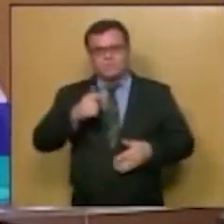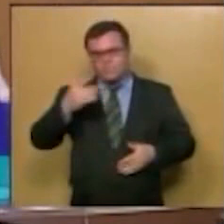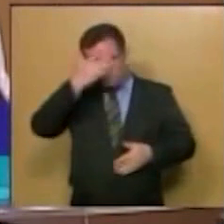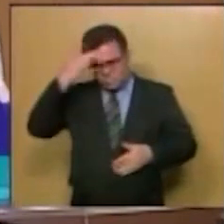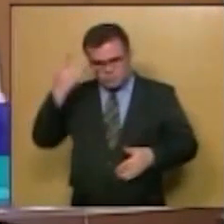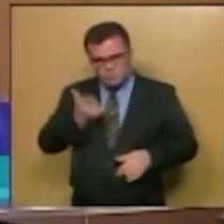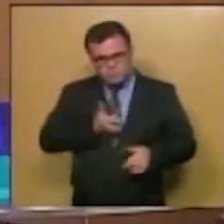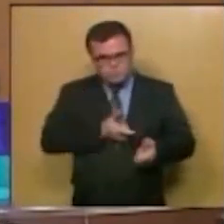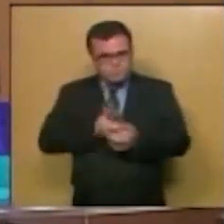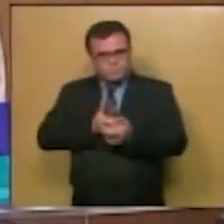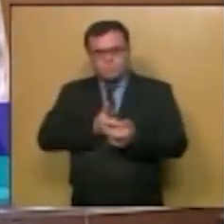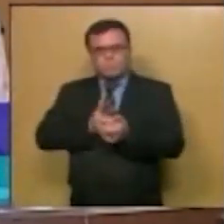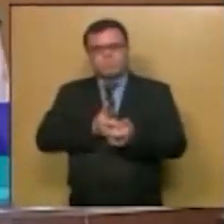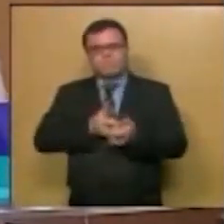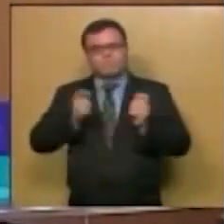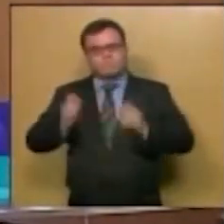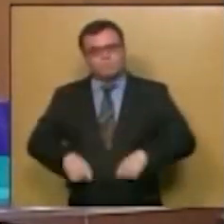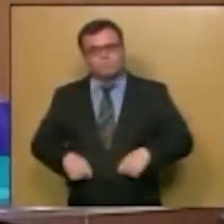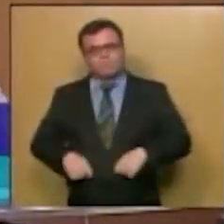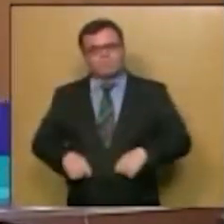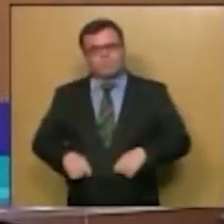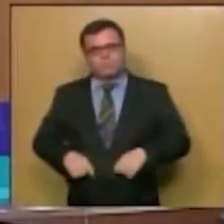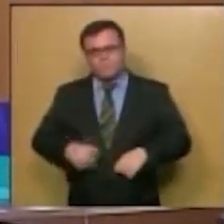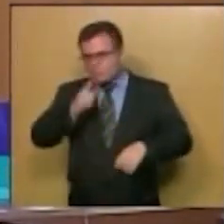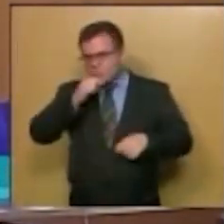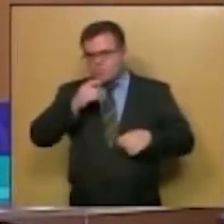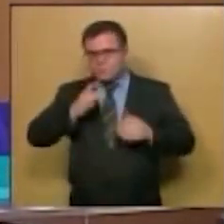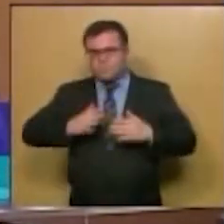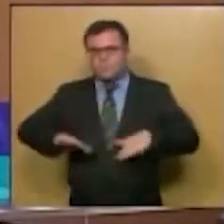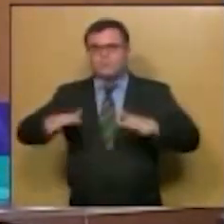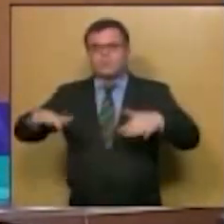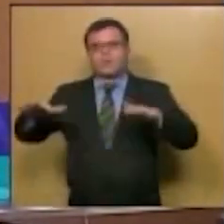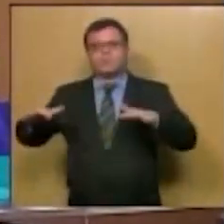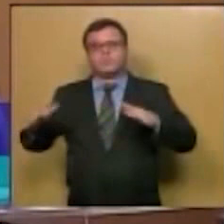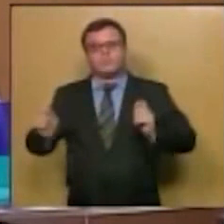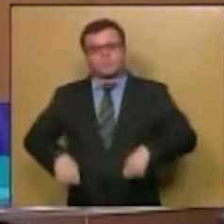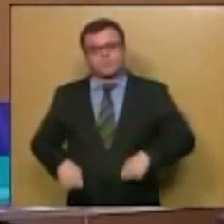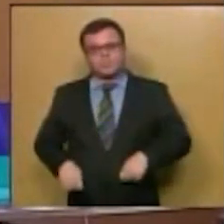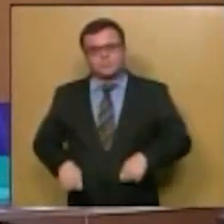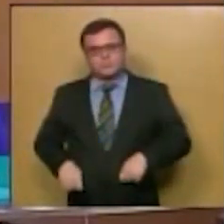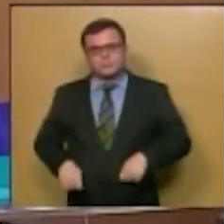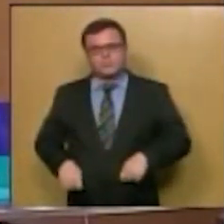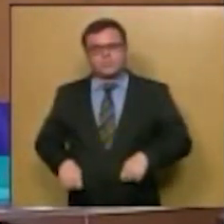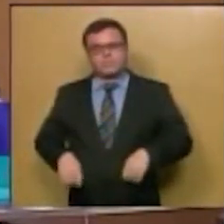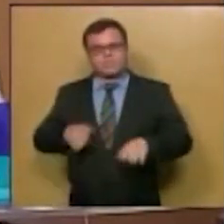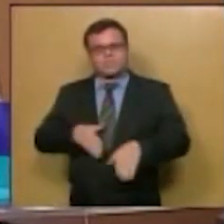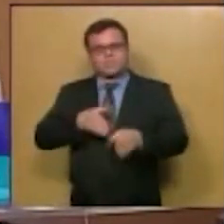caçadores com kombeiros numa dias pelo deserto numa trilha de morrer